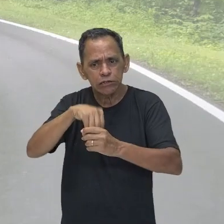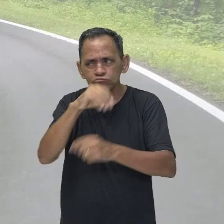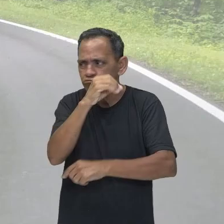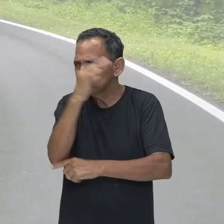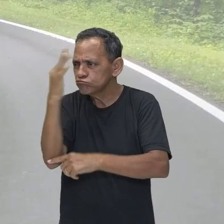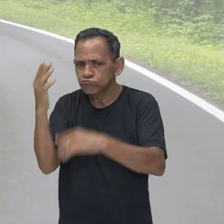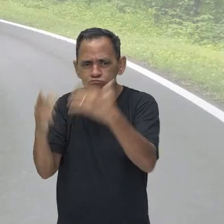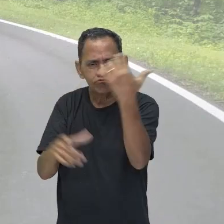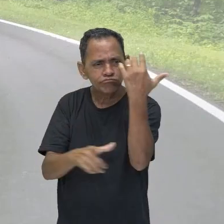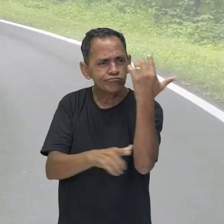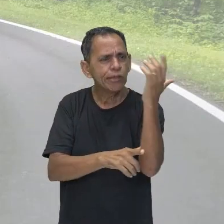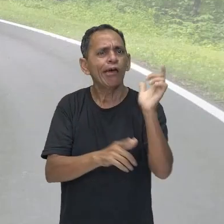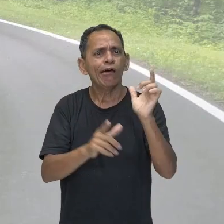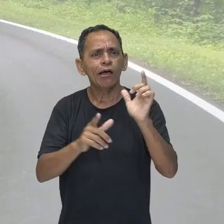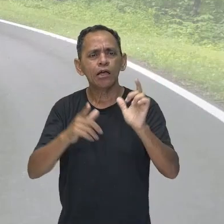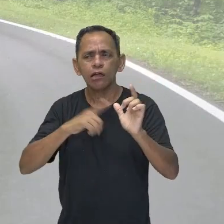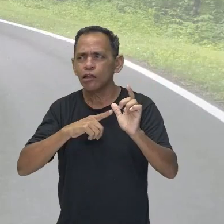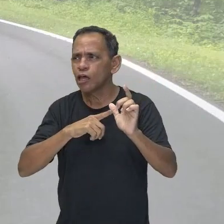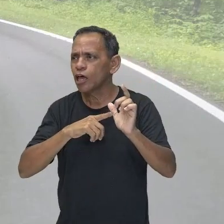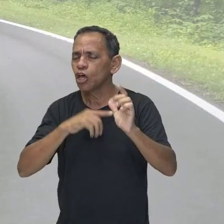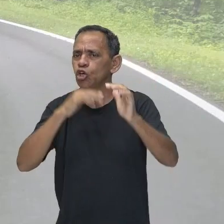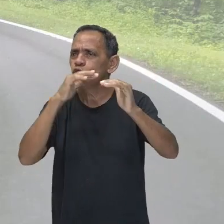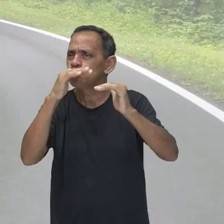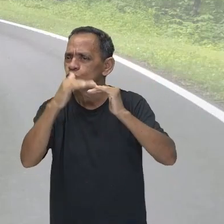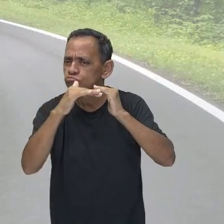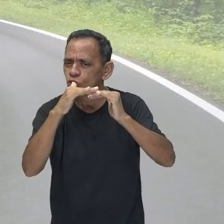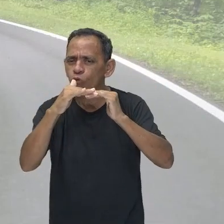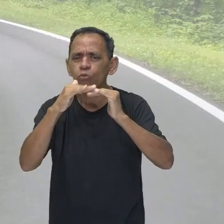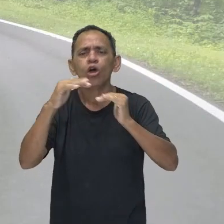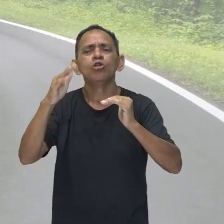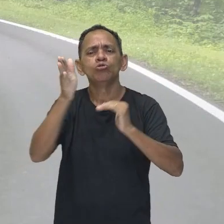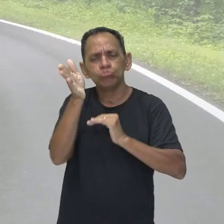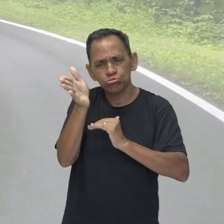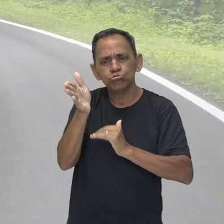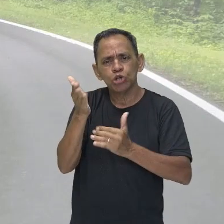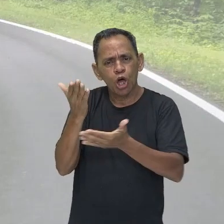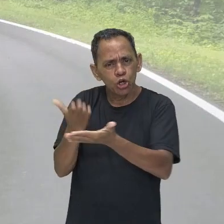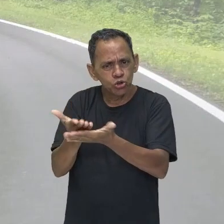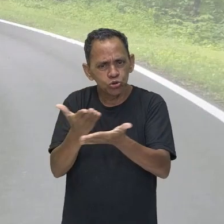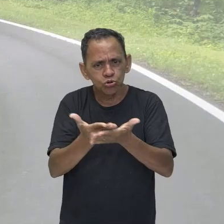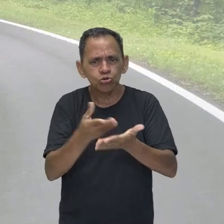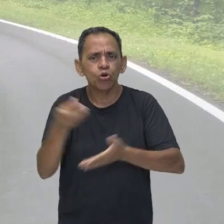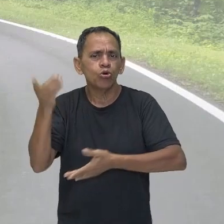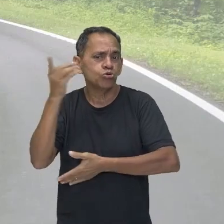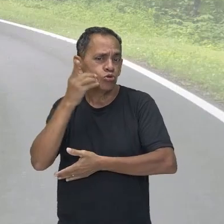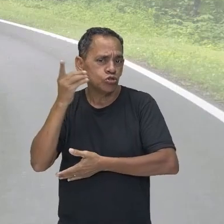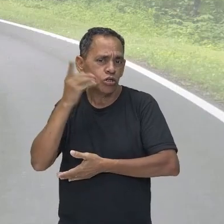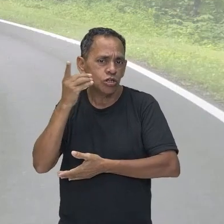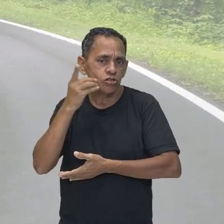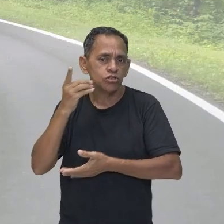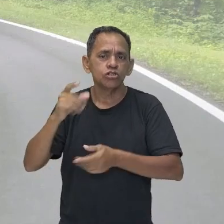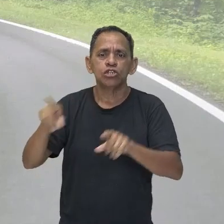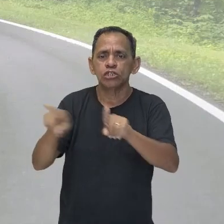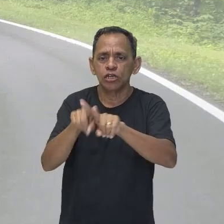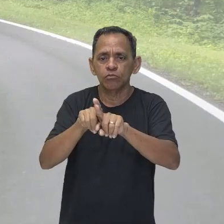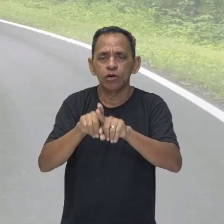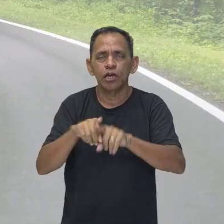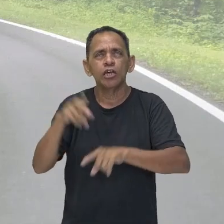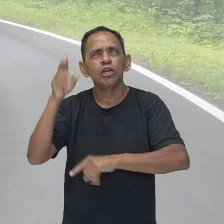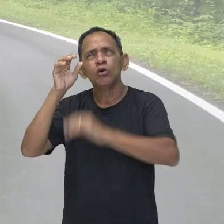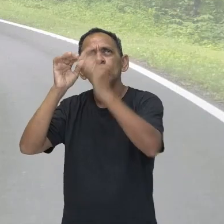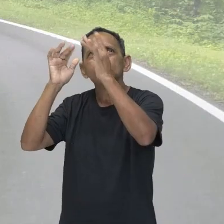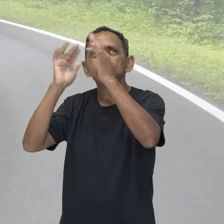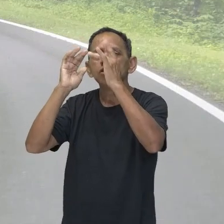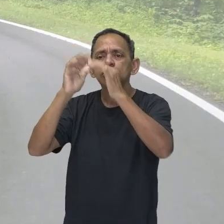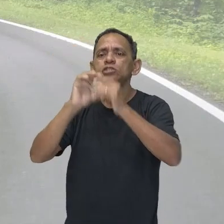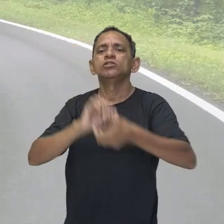comigo, ó, puxa na memória os movimentos que tu já teve aí no teu cotidiano. Se imagina num carro, numa moto,